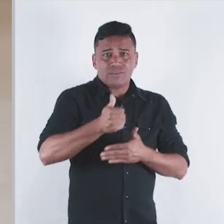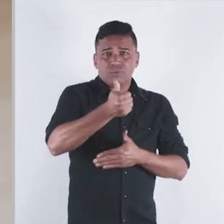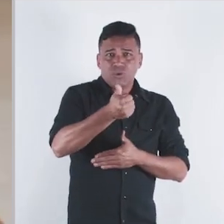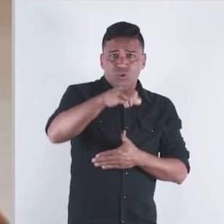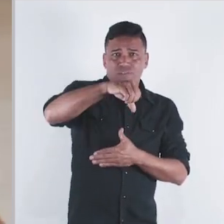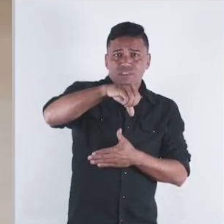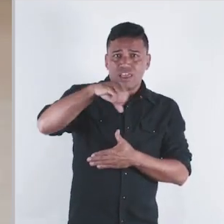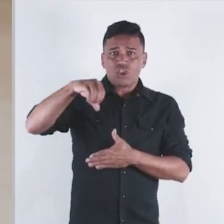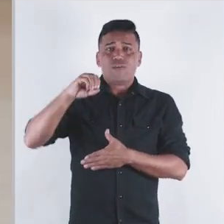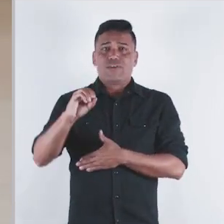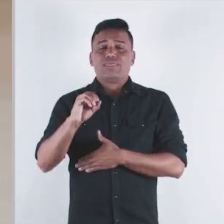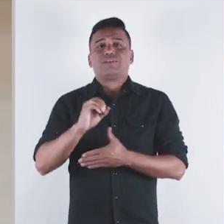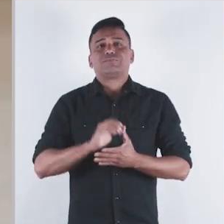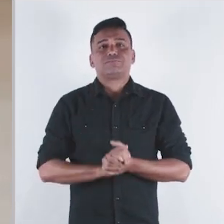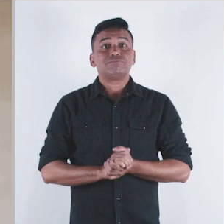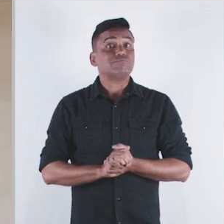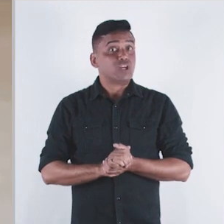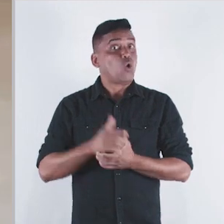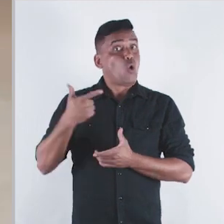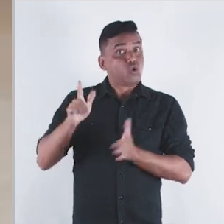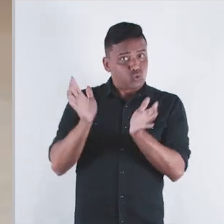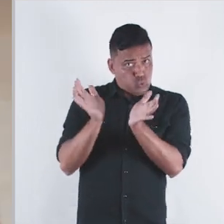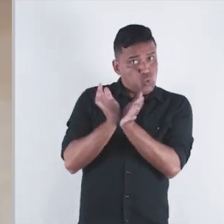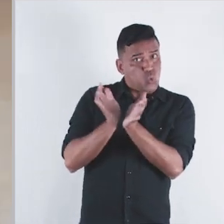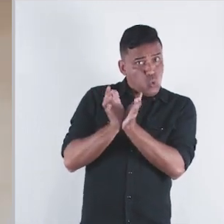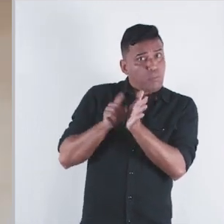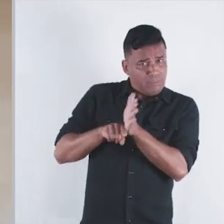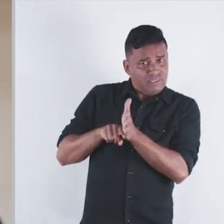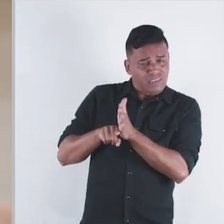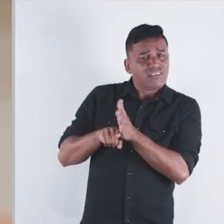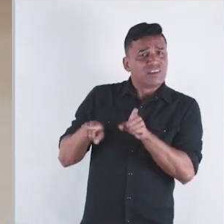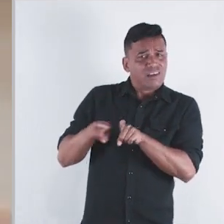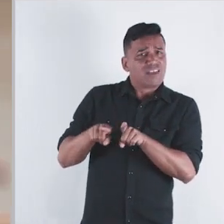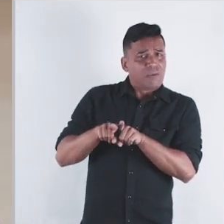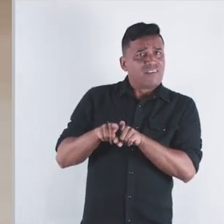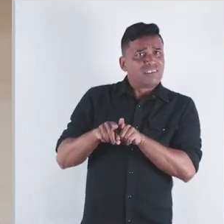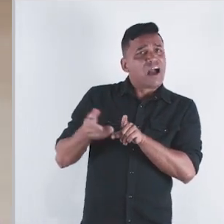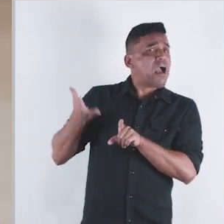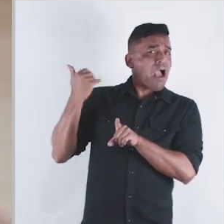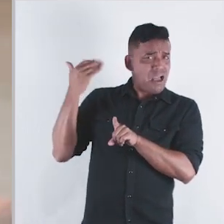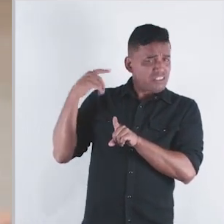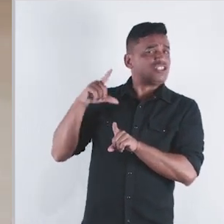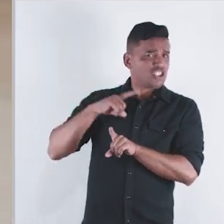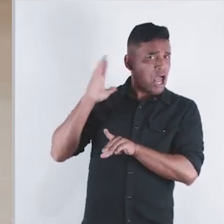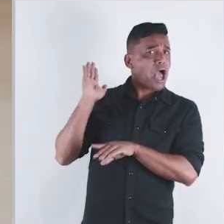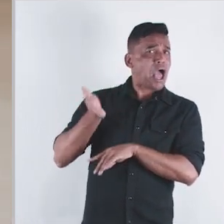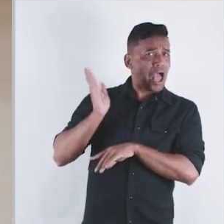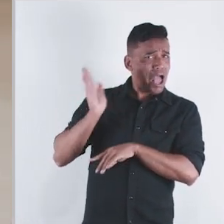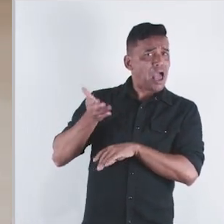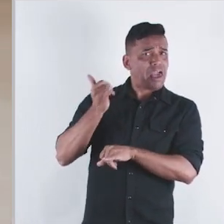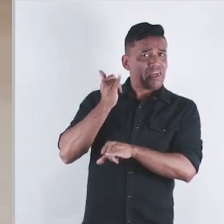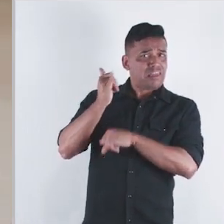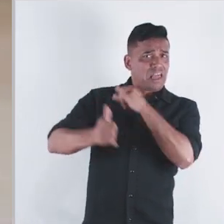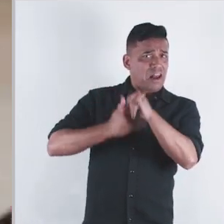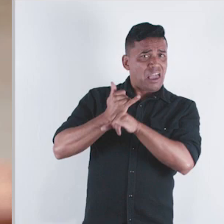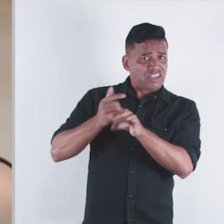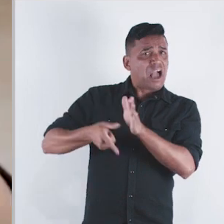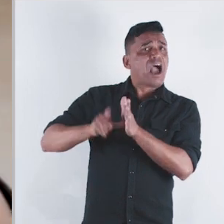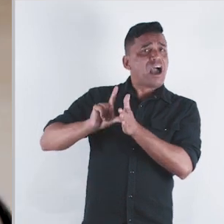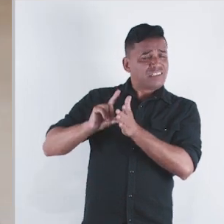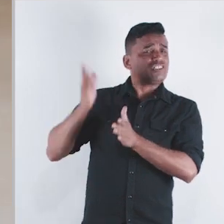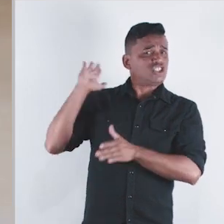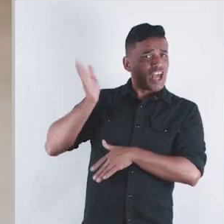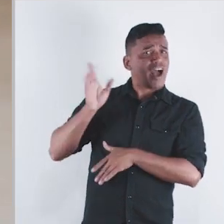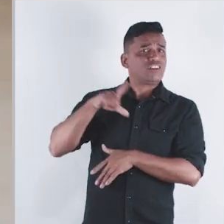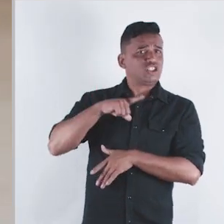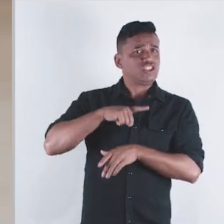né? Outros estudiosos vão dizer que isso a gente pode encontrar antes da internet, por exemplo, né?